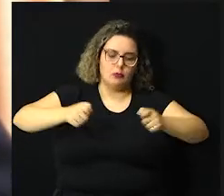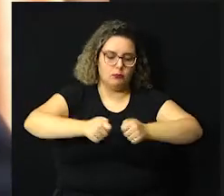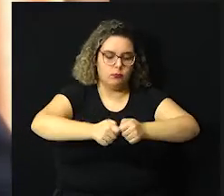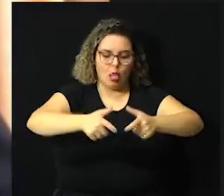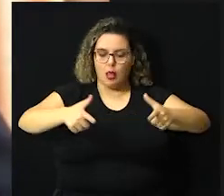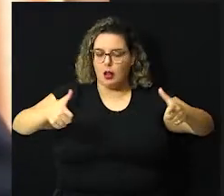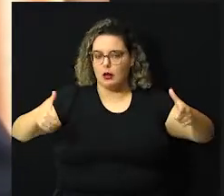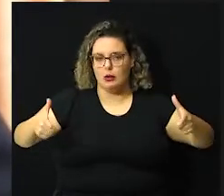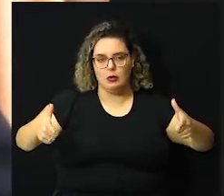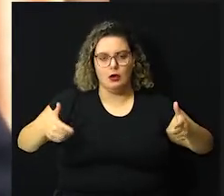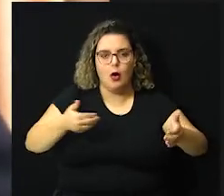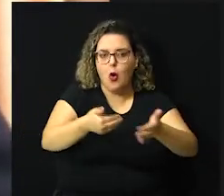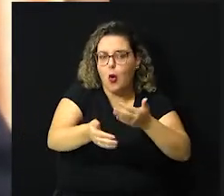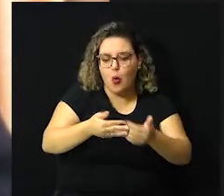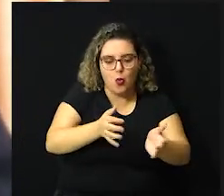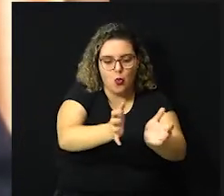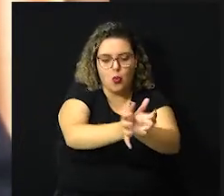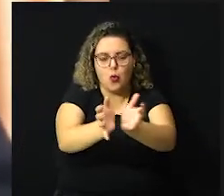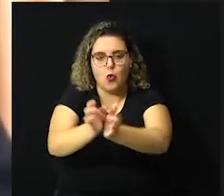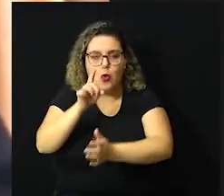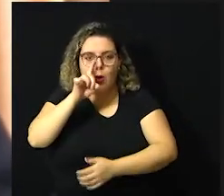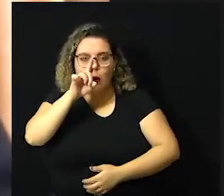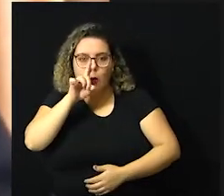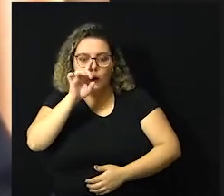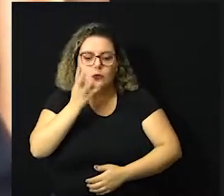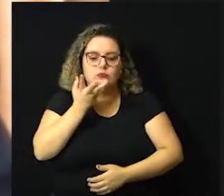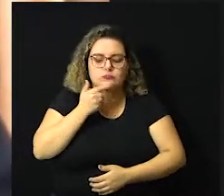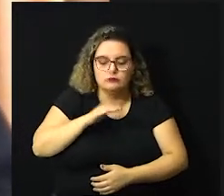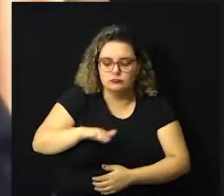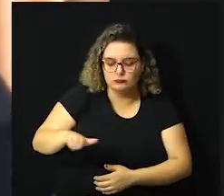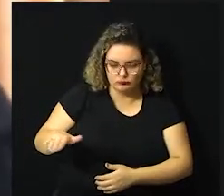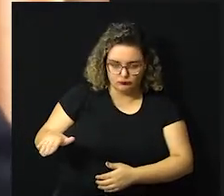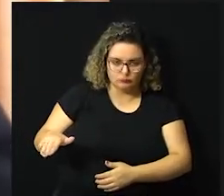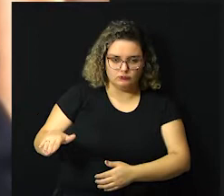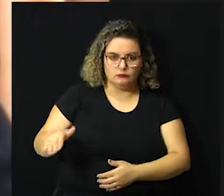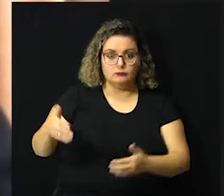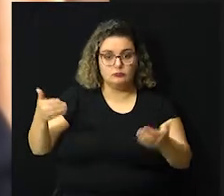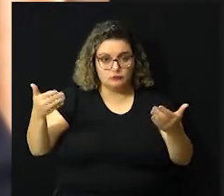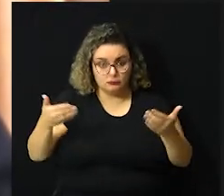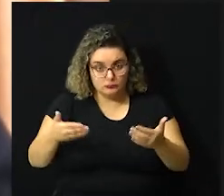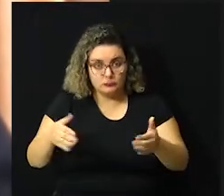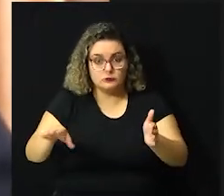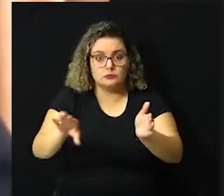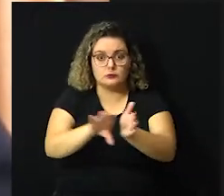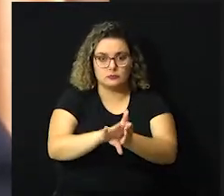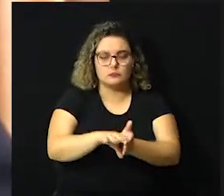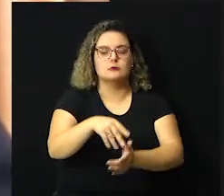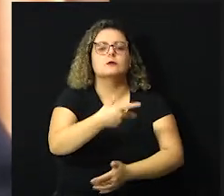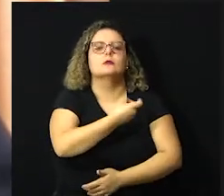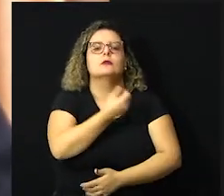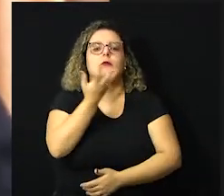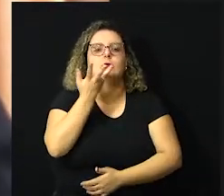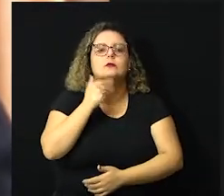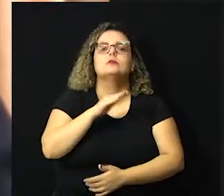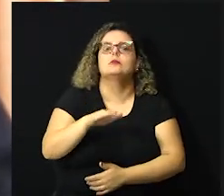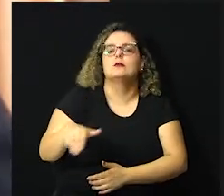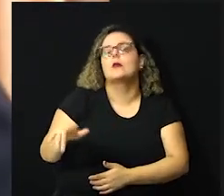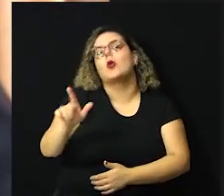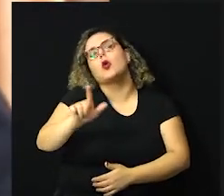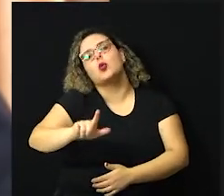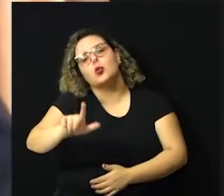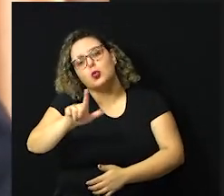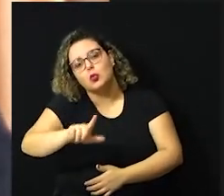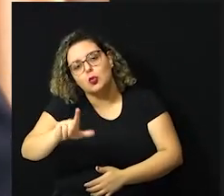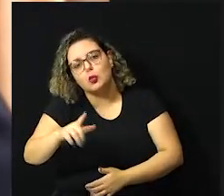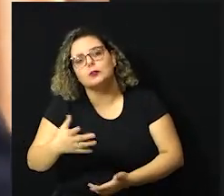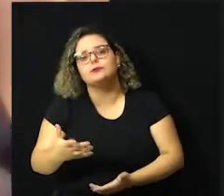a qualquer grupo de risco que se poderia estabelecer na população pediátrica. E agora chegamos na fase de imunização infantil. Claro que, em